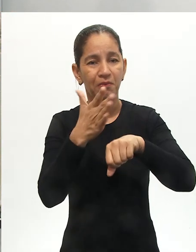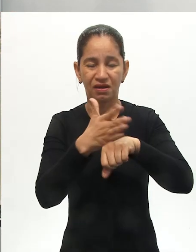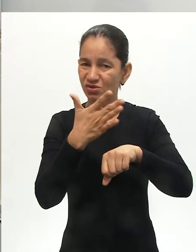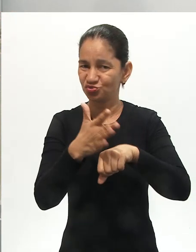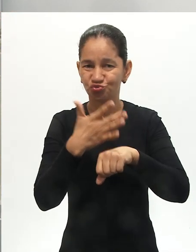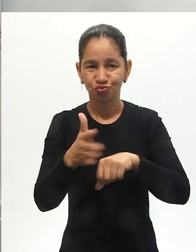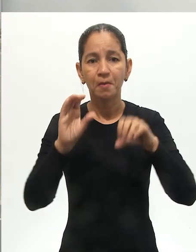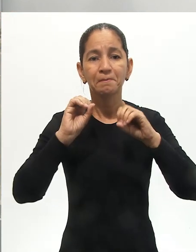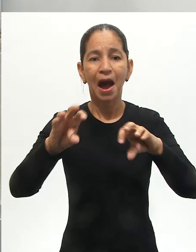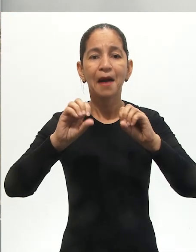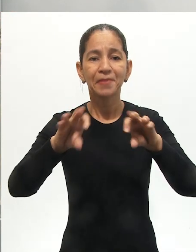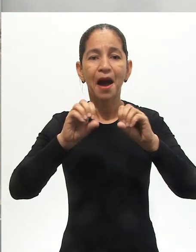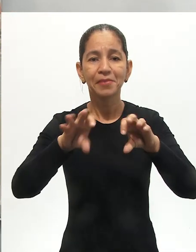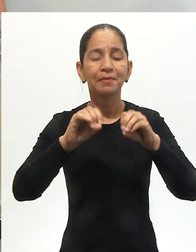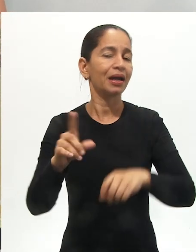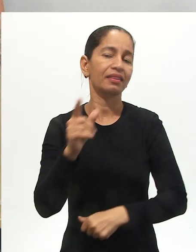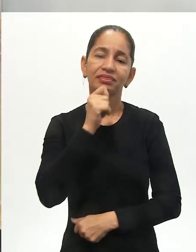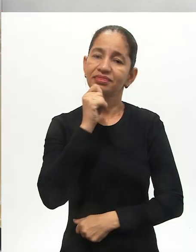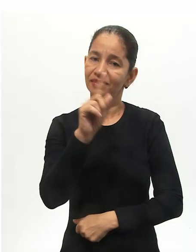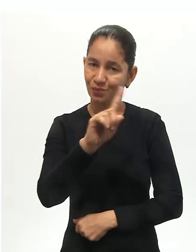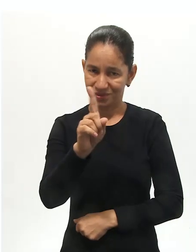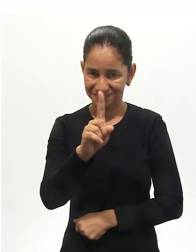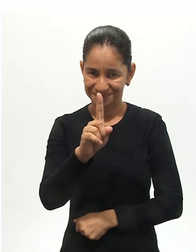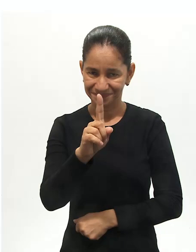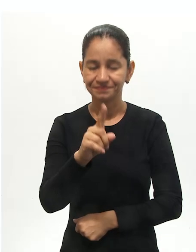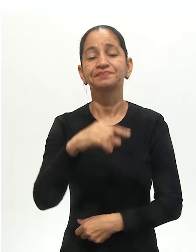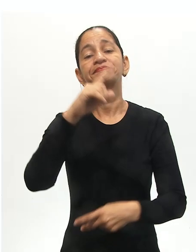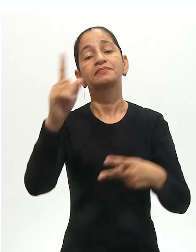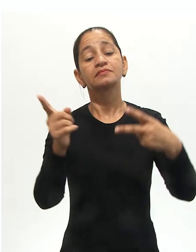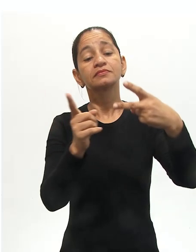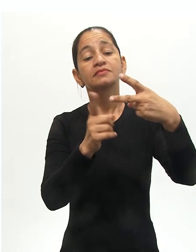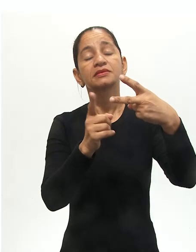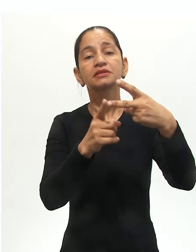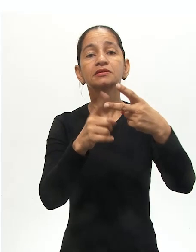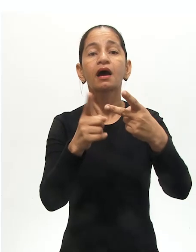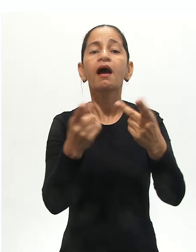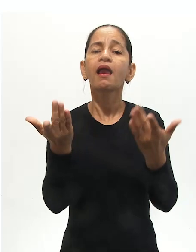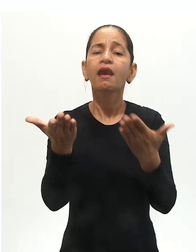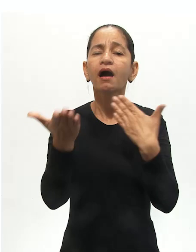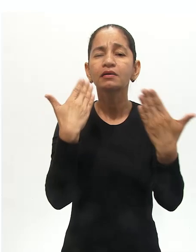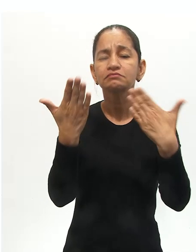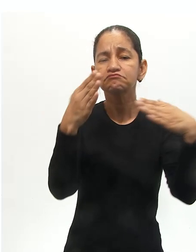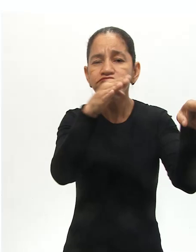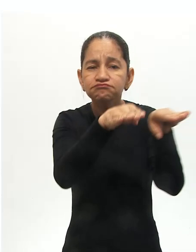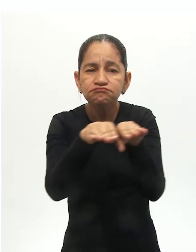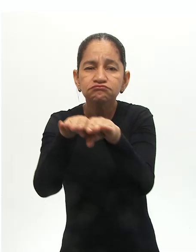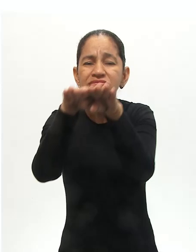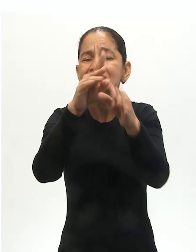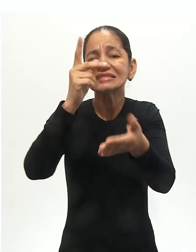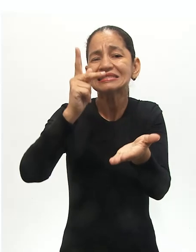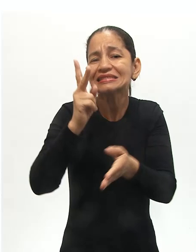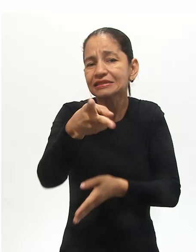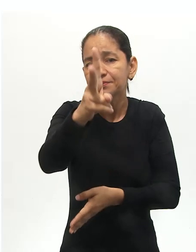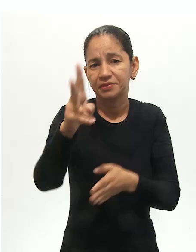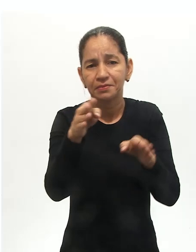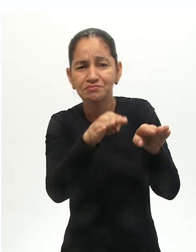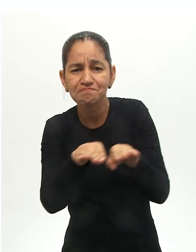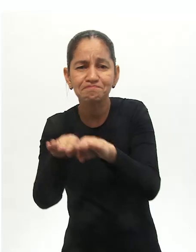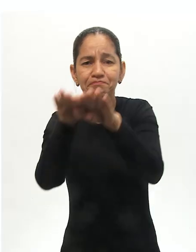ensino especificamente. A pedagogia busca equalizar a